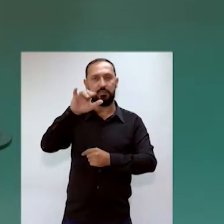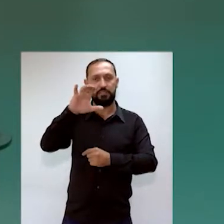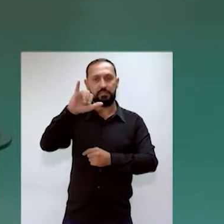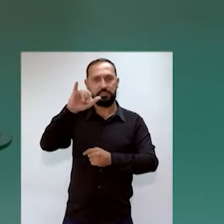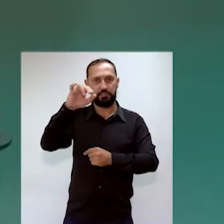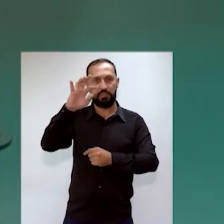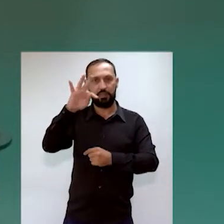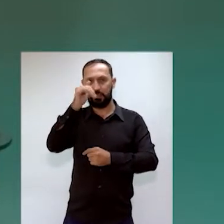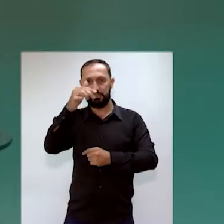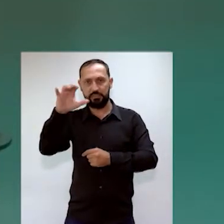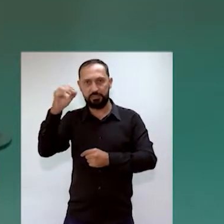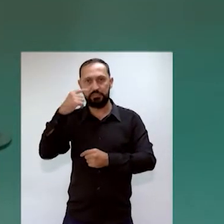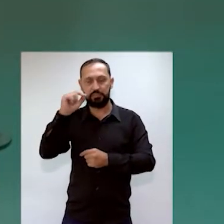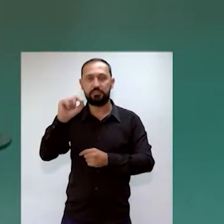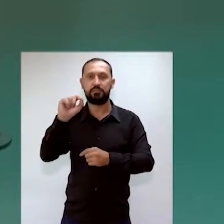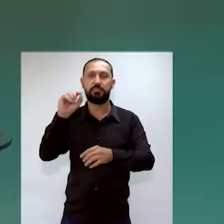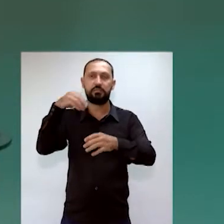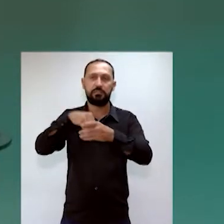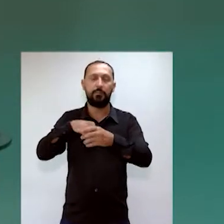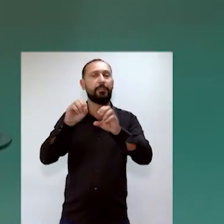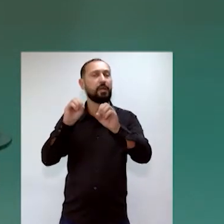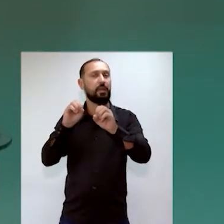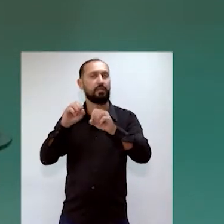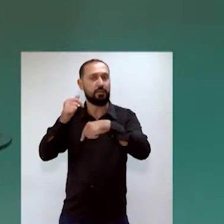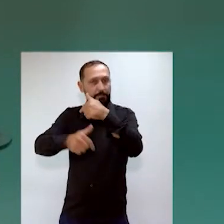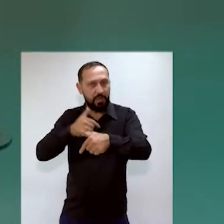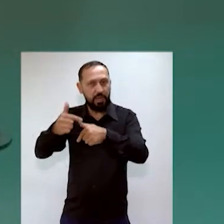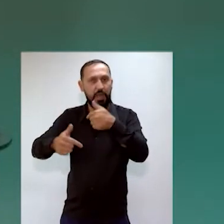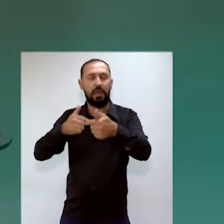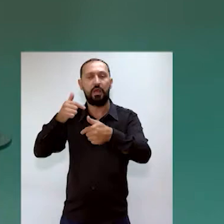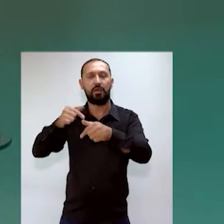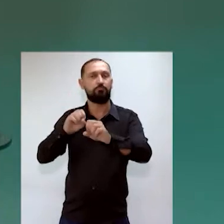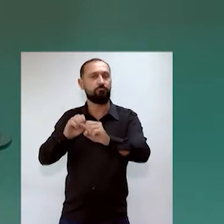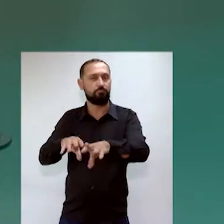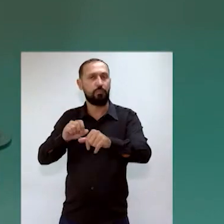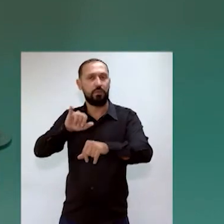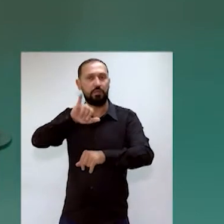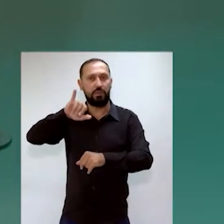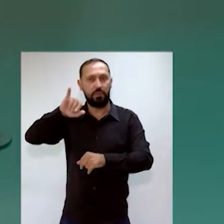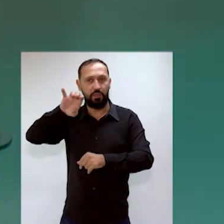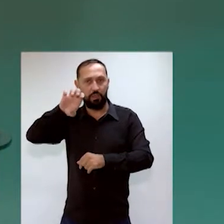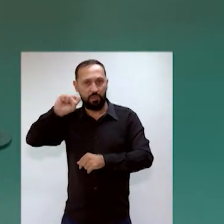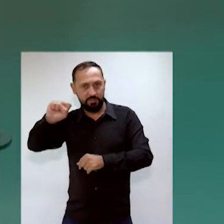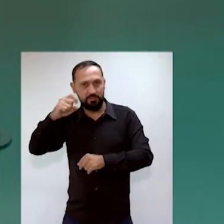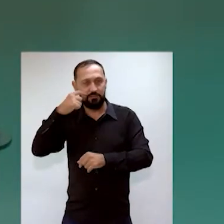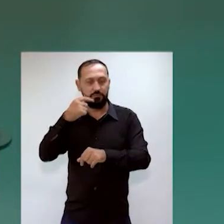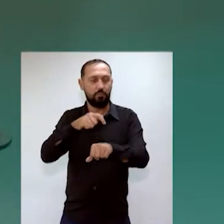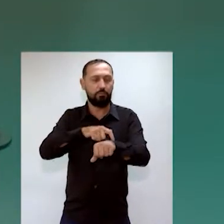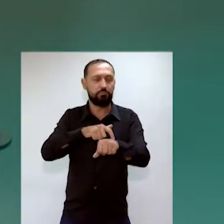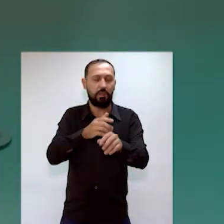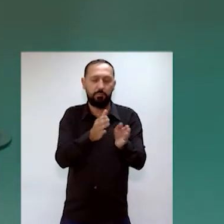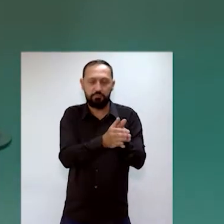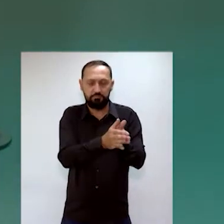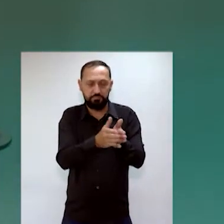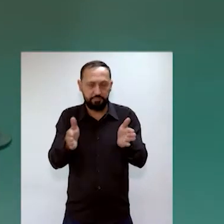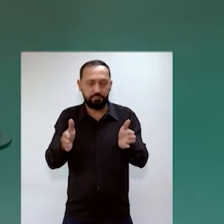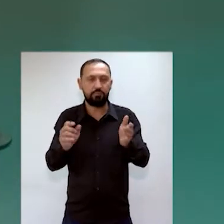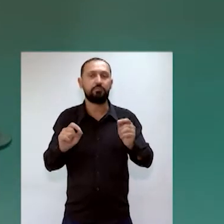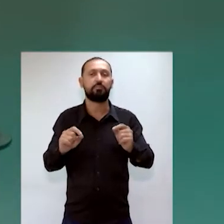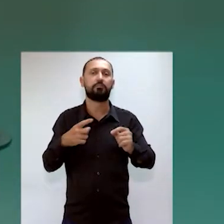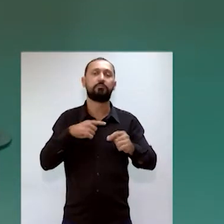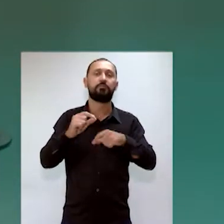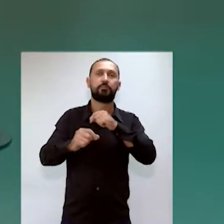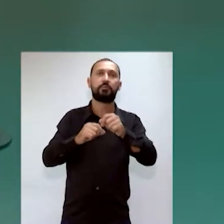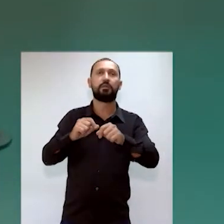ali firmado com a instituição pública federal de ensino, por determinado período e por determinado valor, e